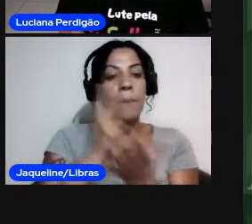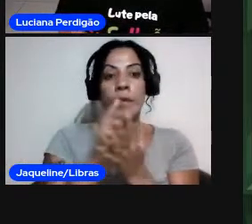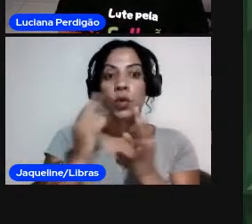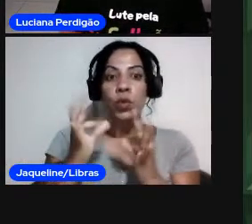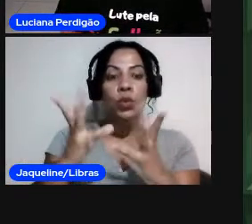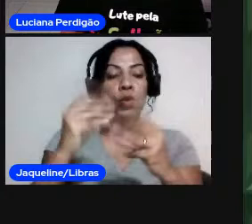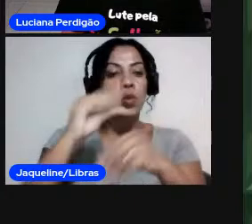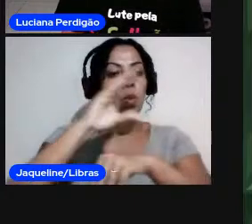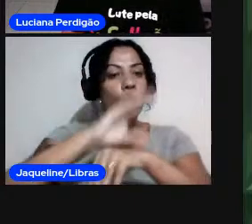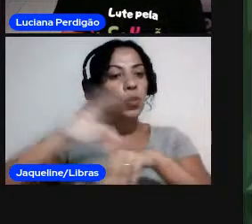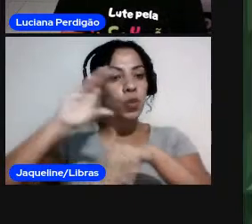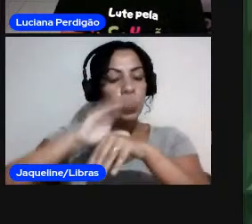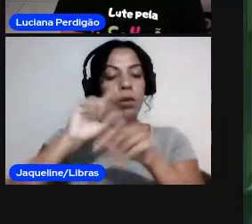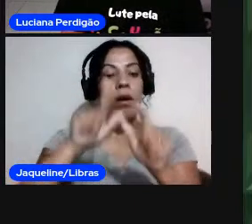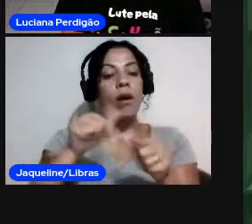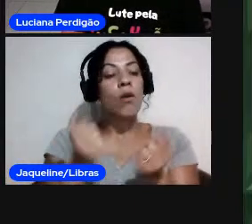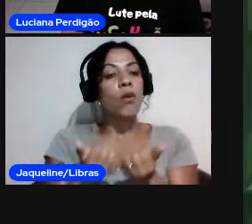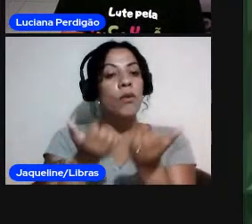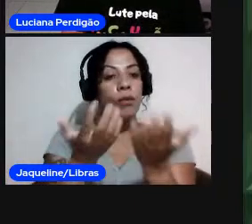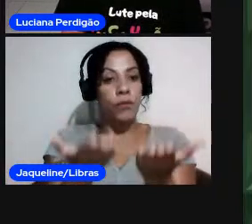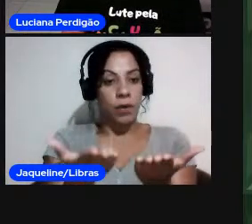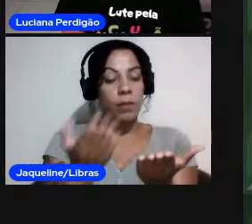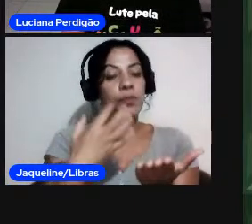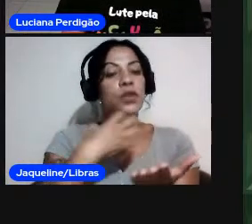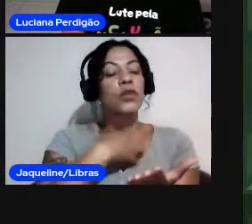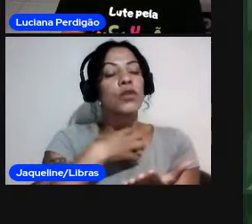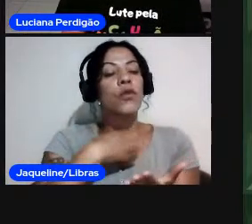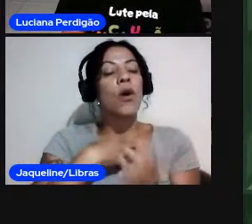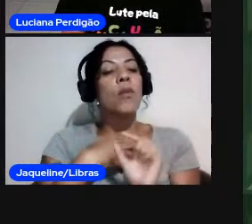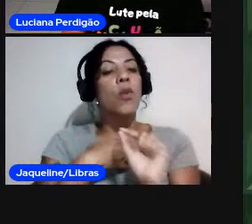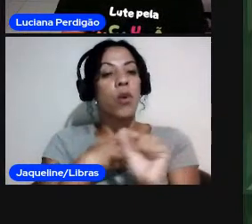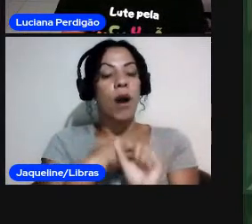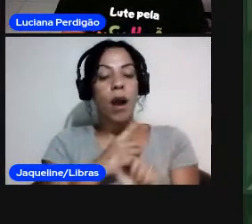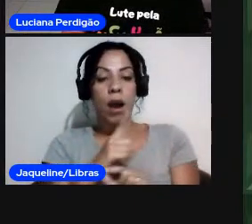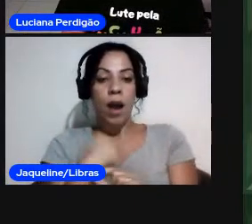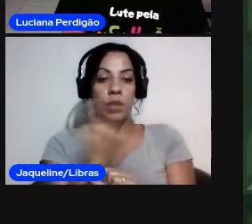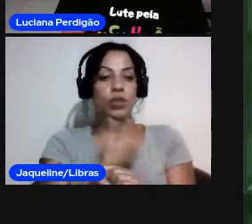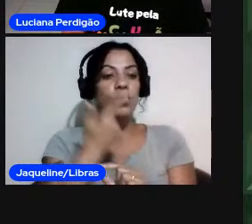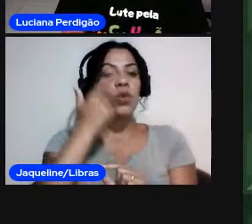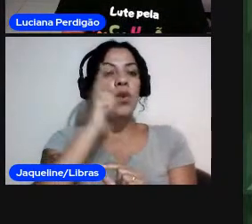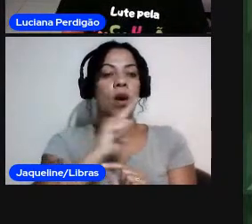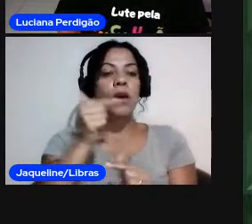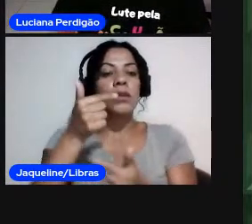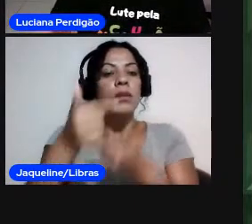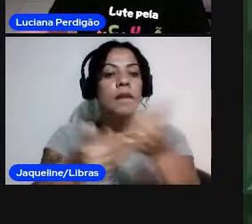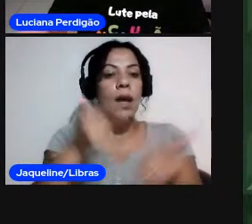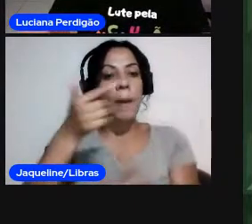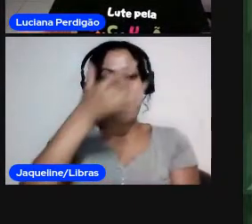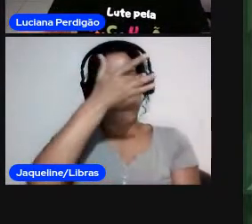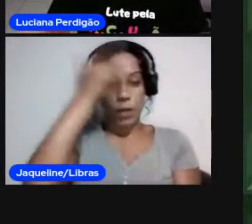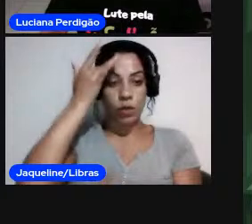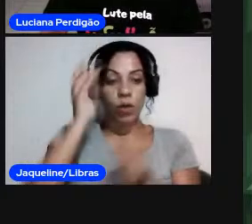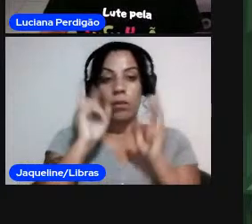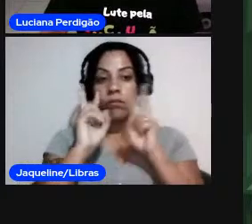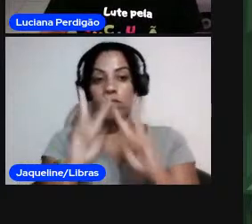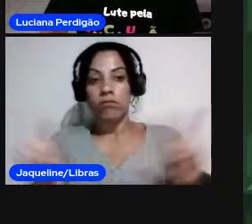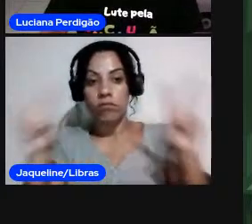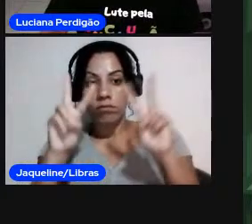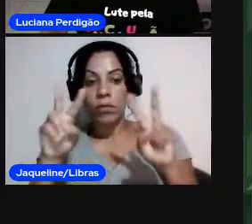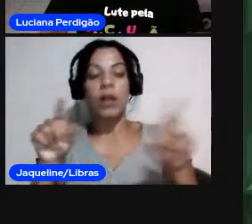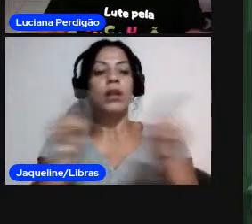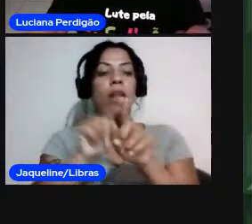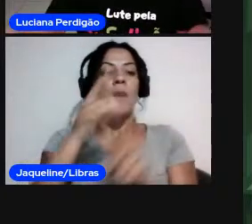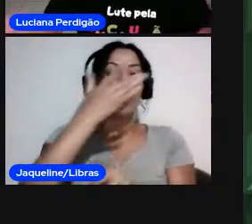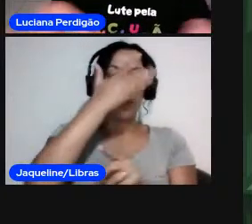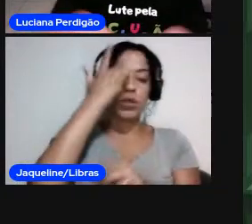são ofertados de forma que a gente trabalhe pessoas videntes com pessoas com deficiência